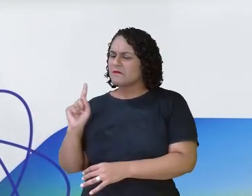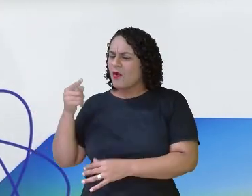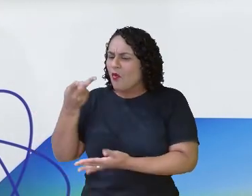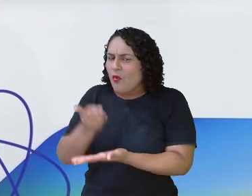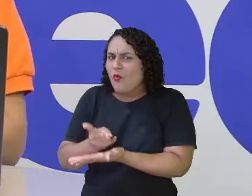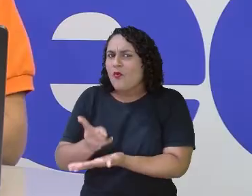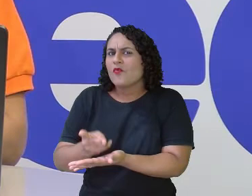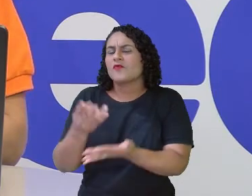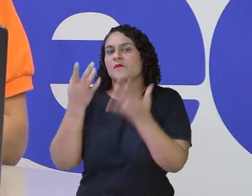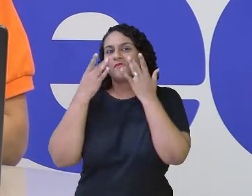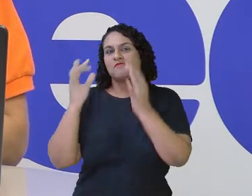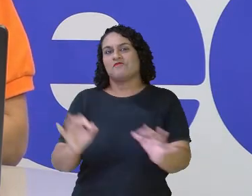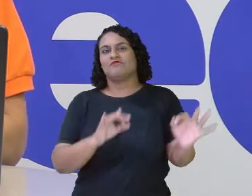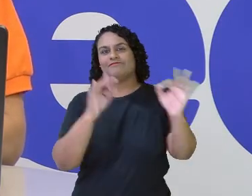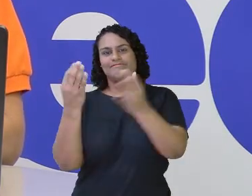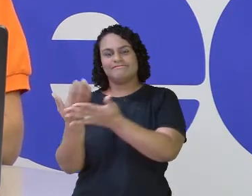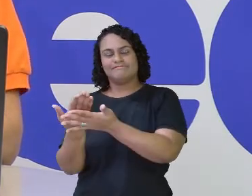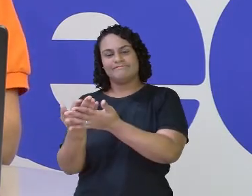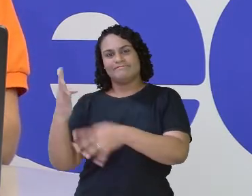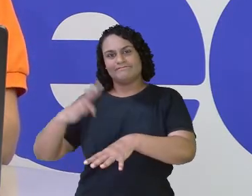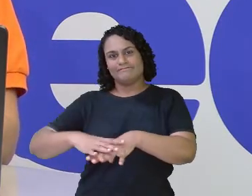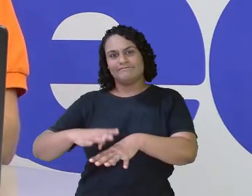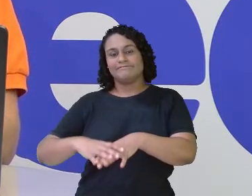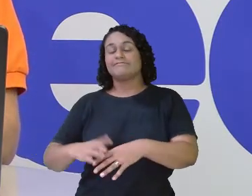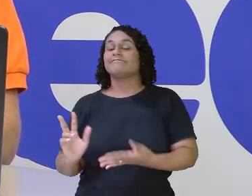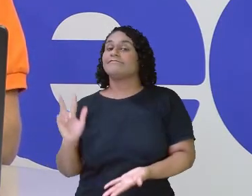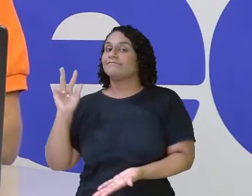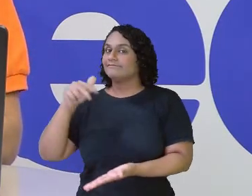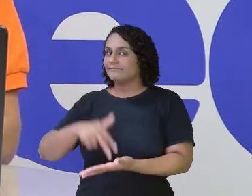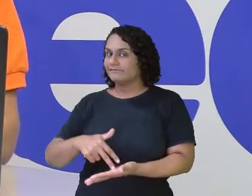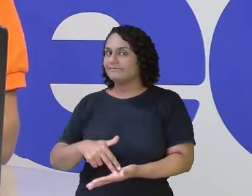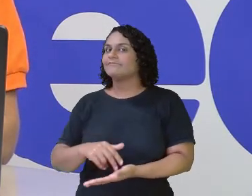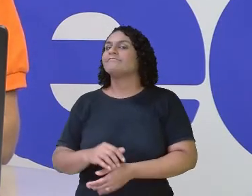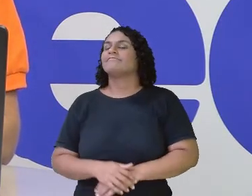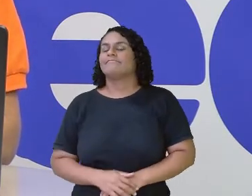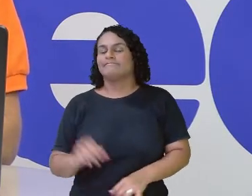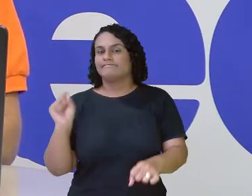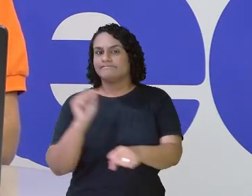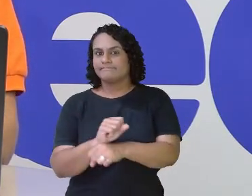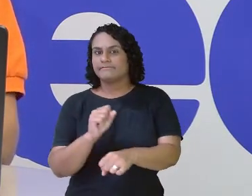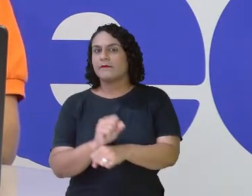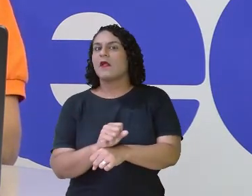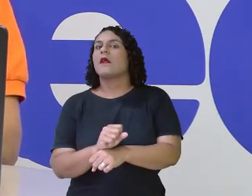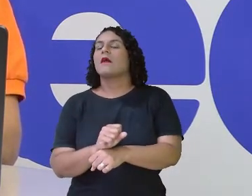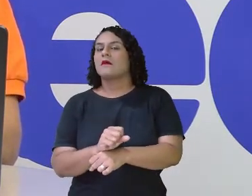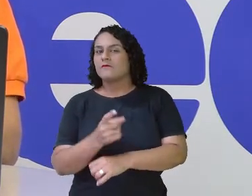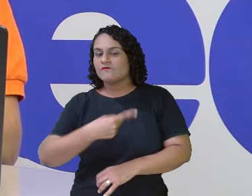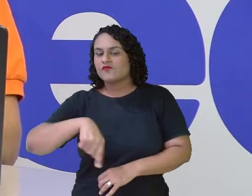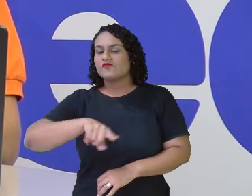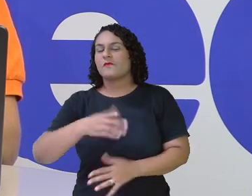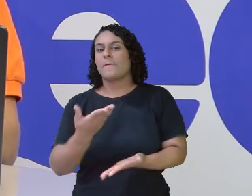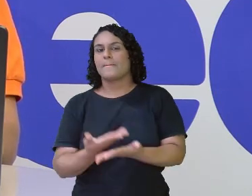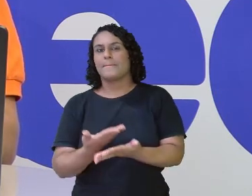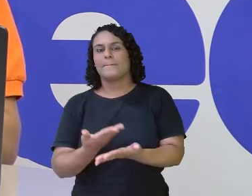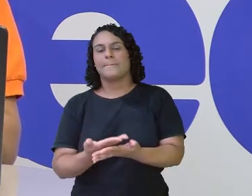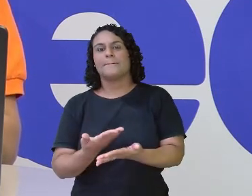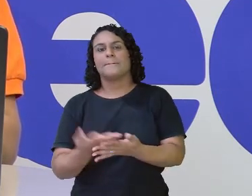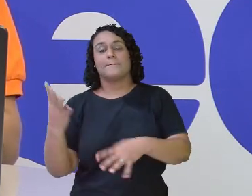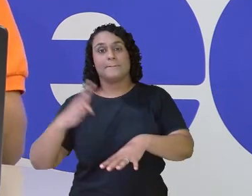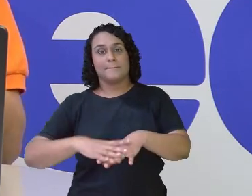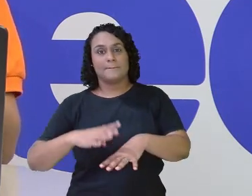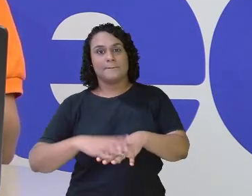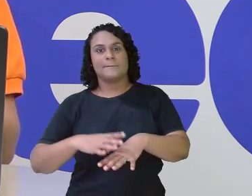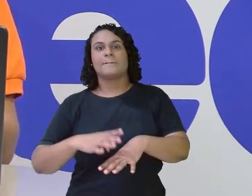novo. É isso aí. Estou aqui, né, esperando vocês para a aula de matemática. Fiquei